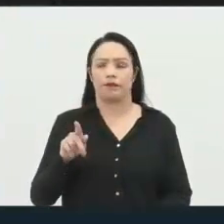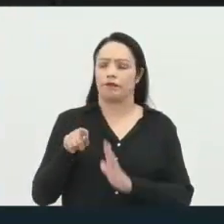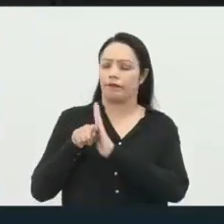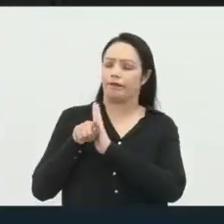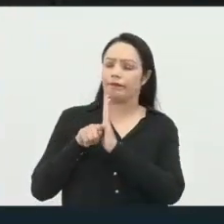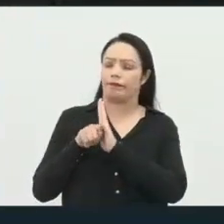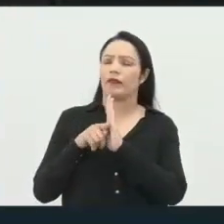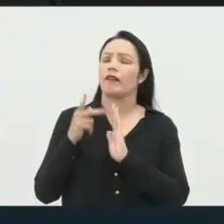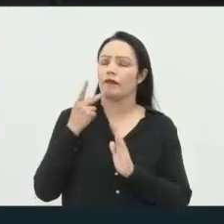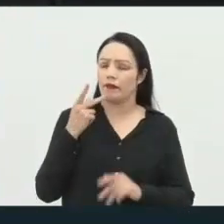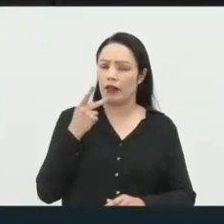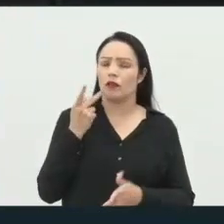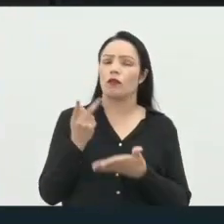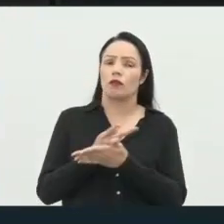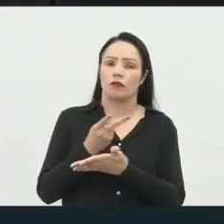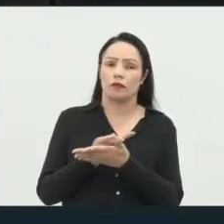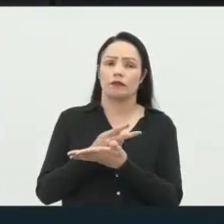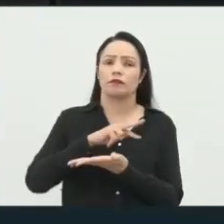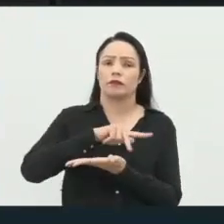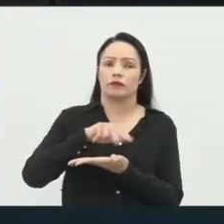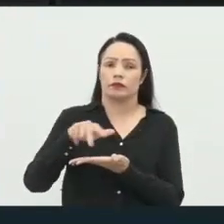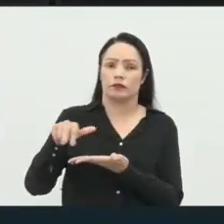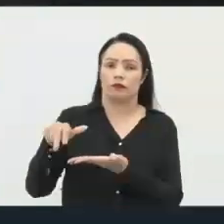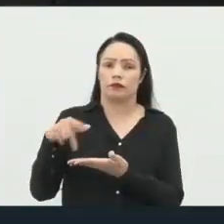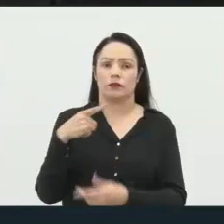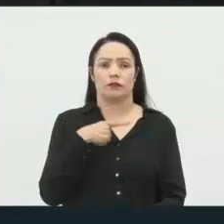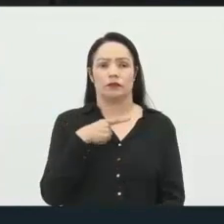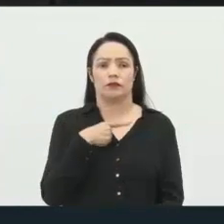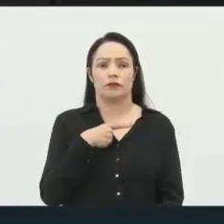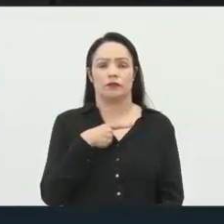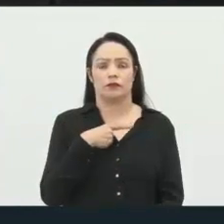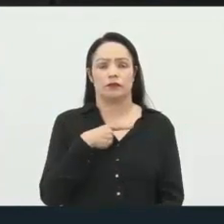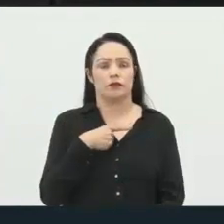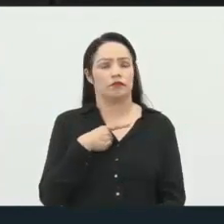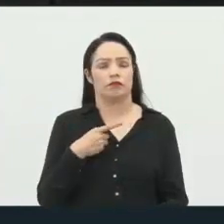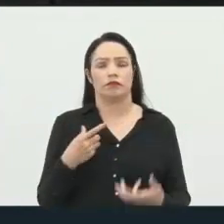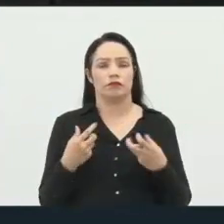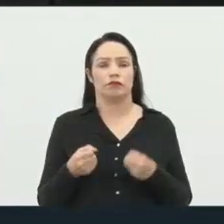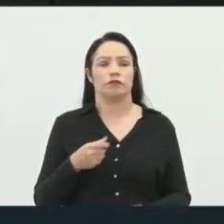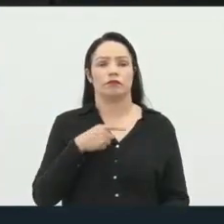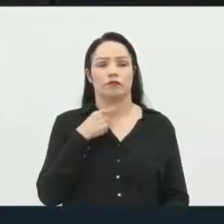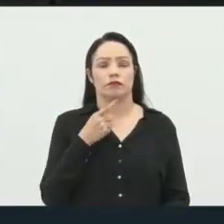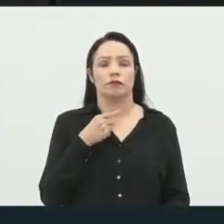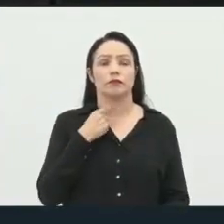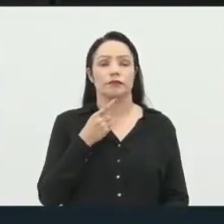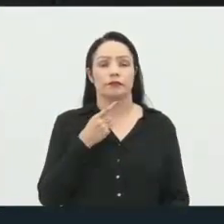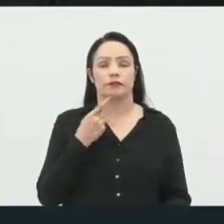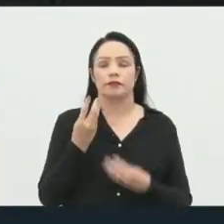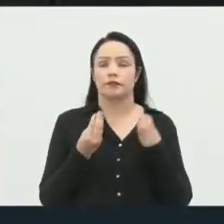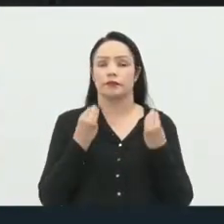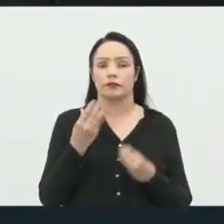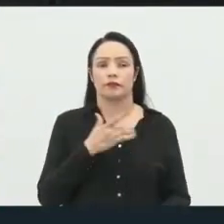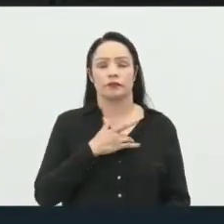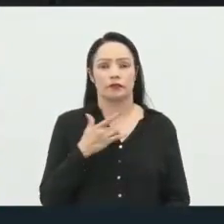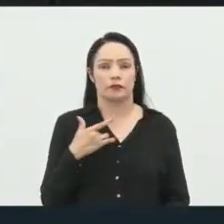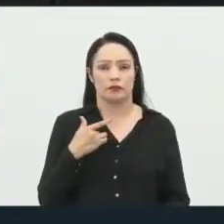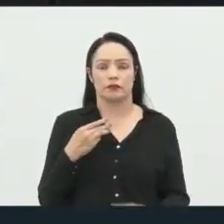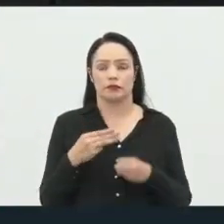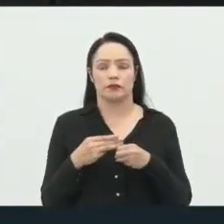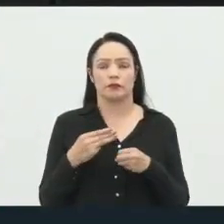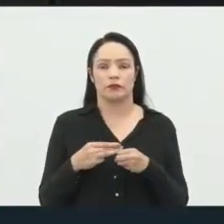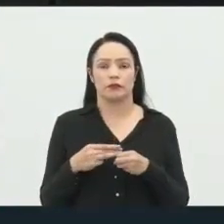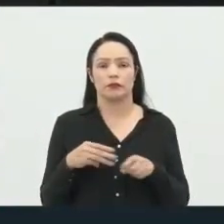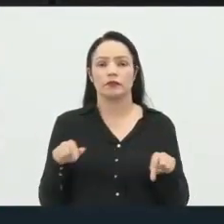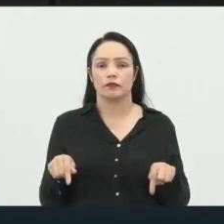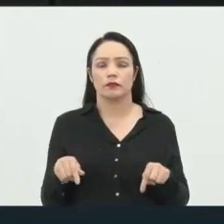irregularidades então a inadmissível a situação da saúde no município dessa cidade nós